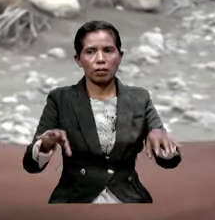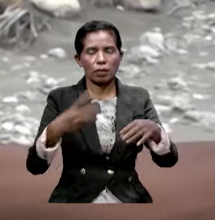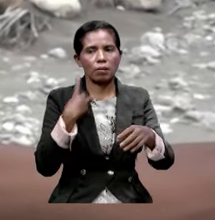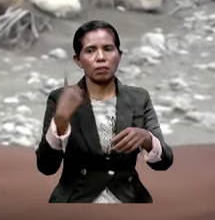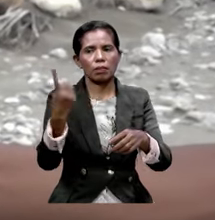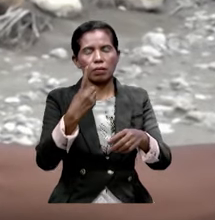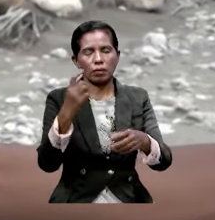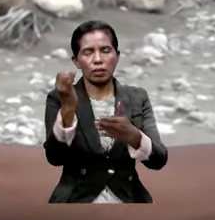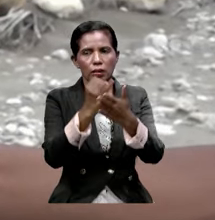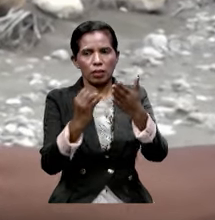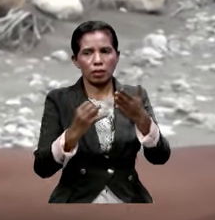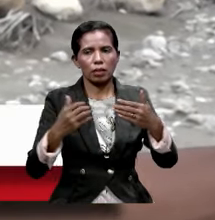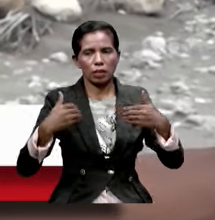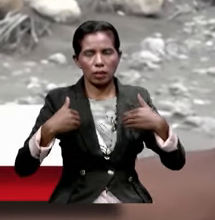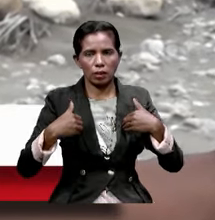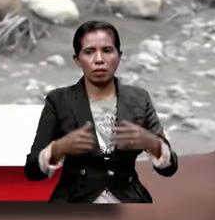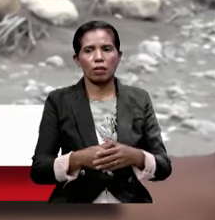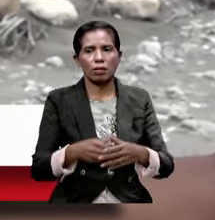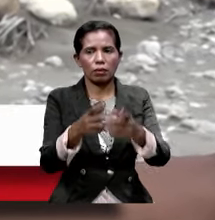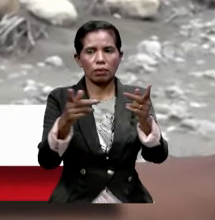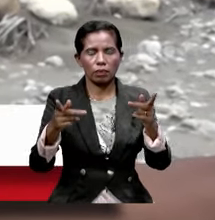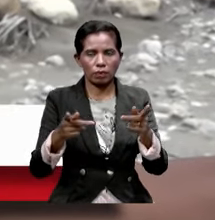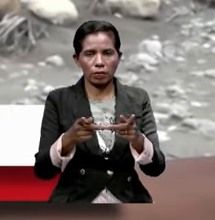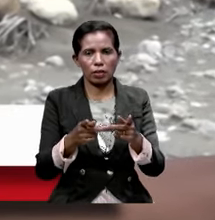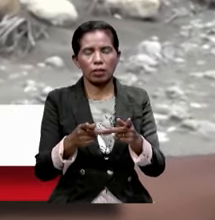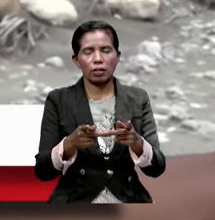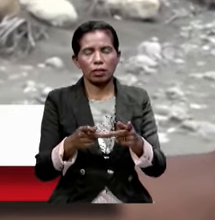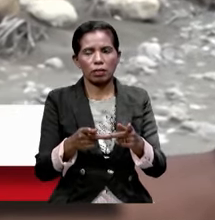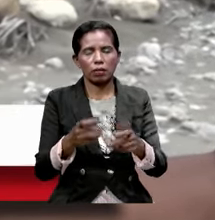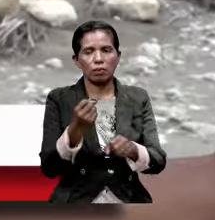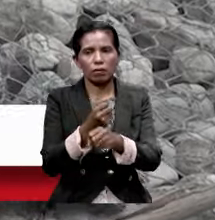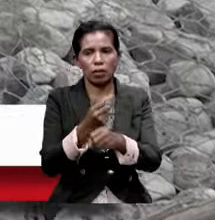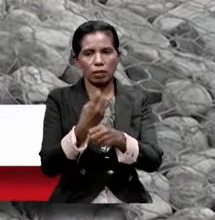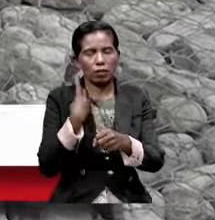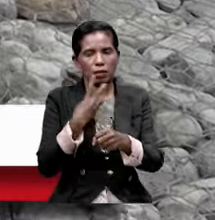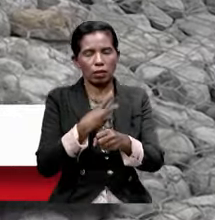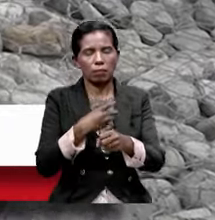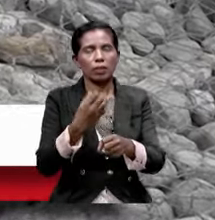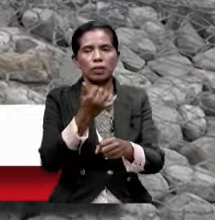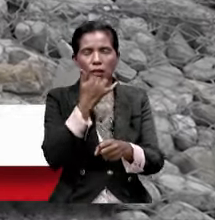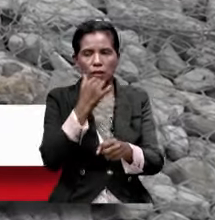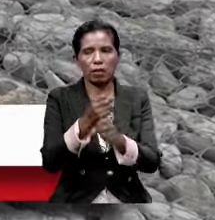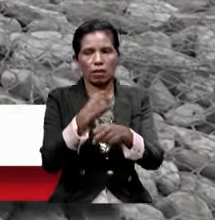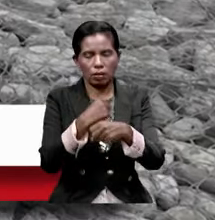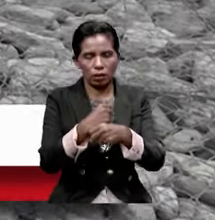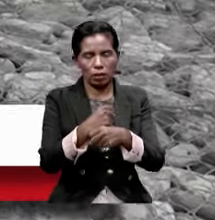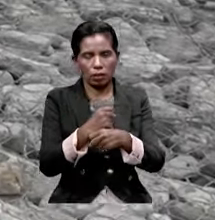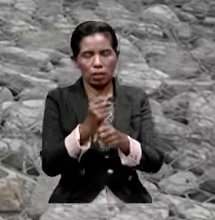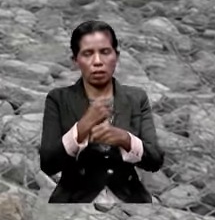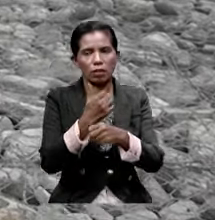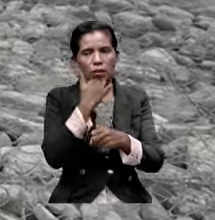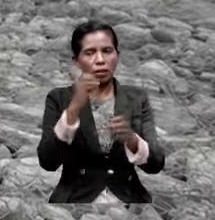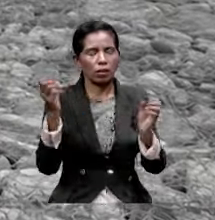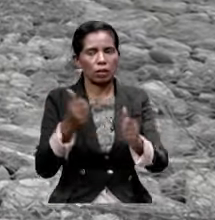fatia de desenho, só que IHA expect vai IHA fato que a mim foi lanço IHA terreno, mas foi lanço IHA terreno também a